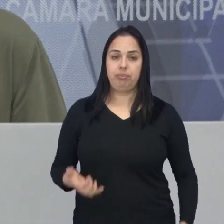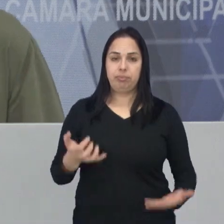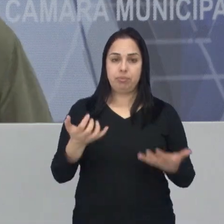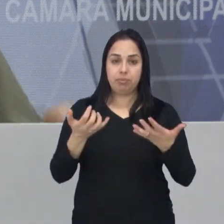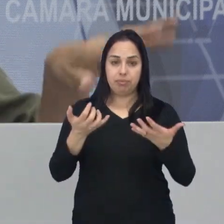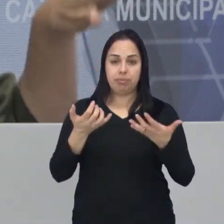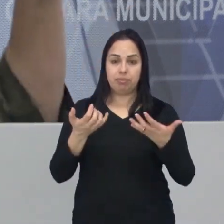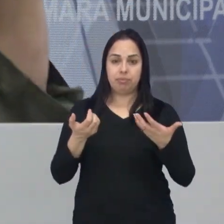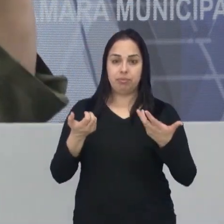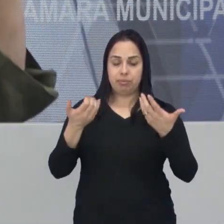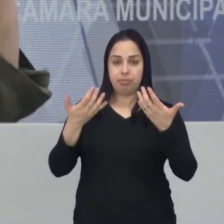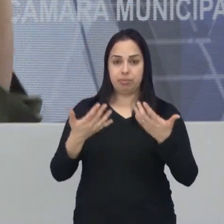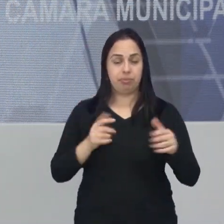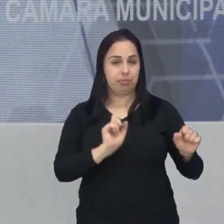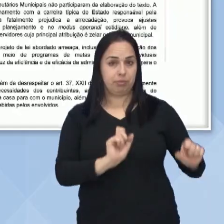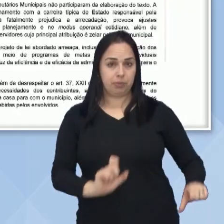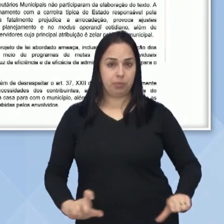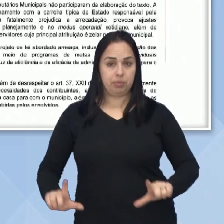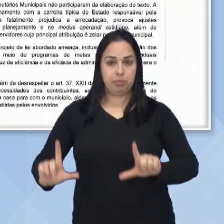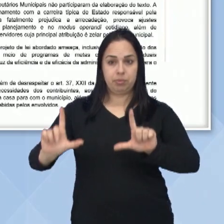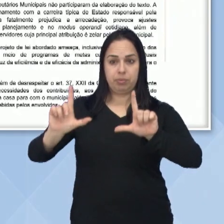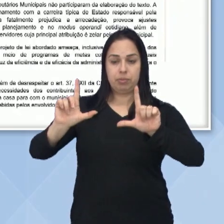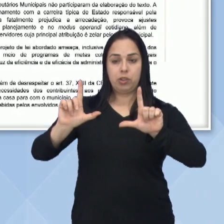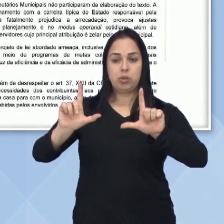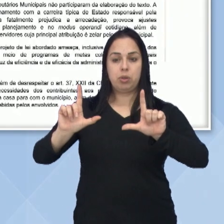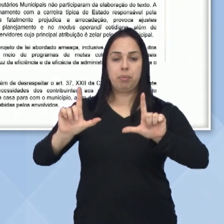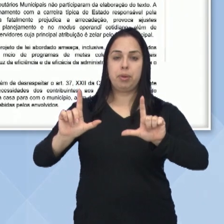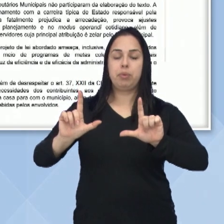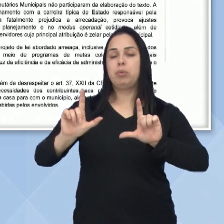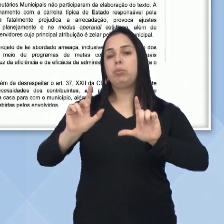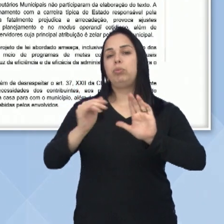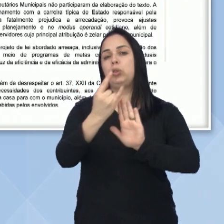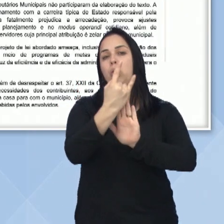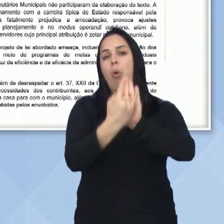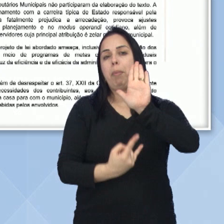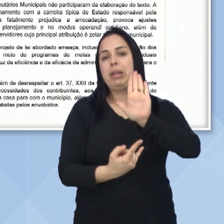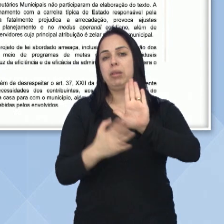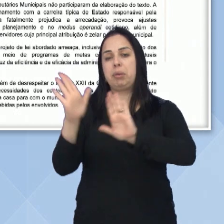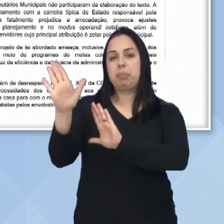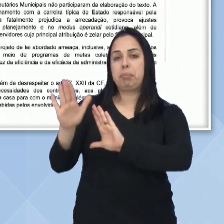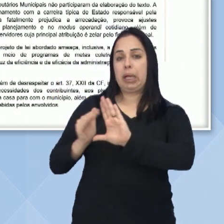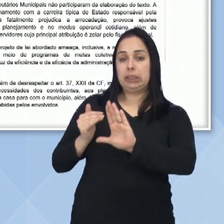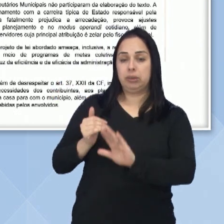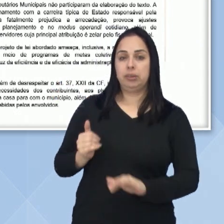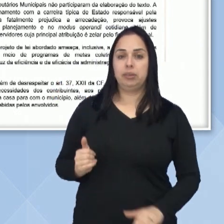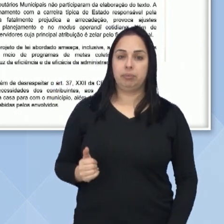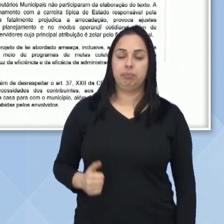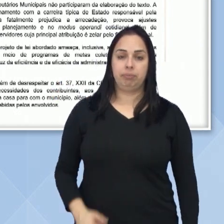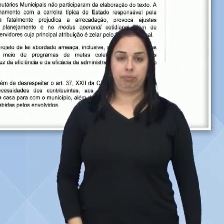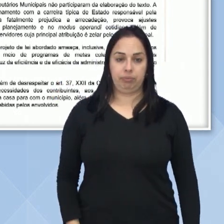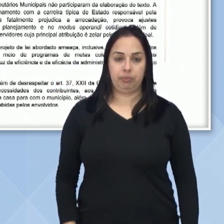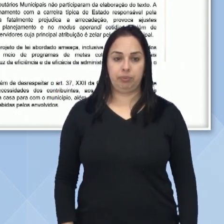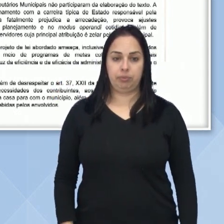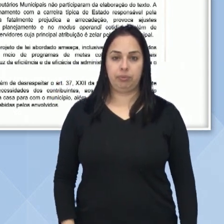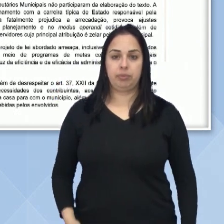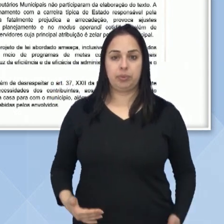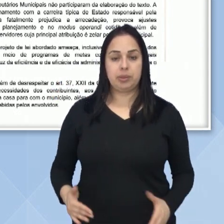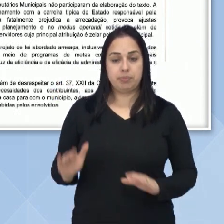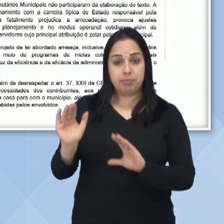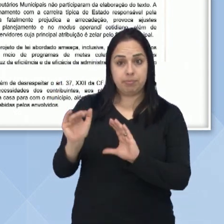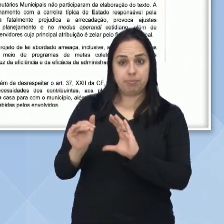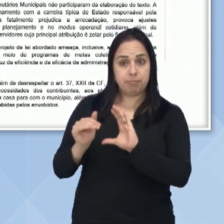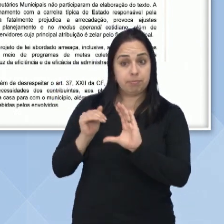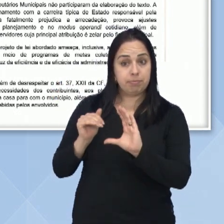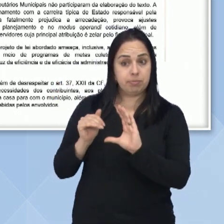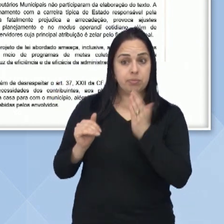falar aqui, passar aqui um pouco o documento que eu recebi. Eu recebi